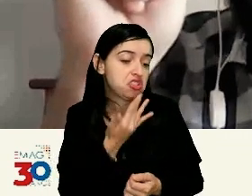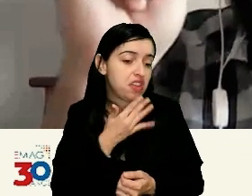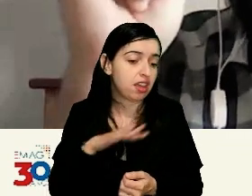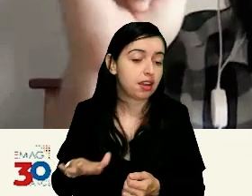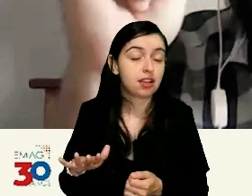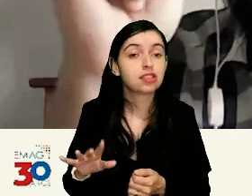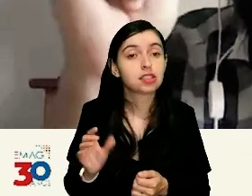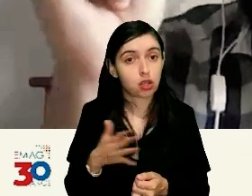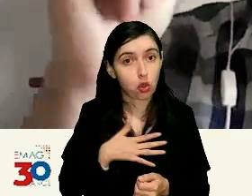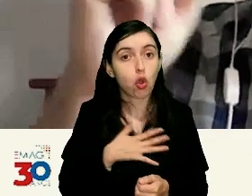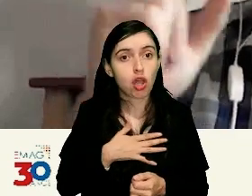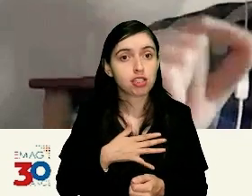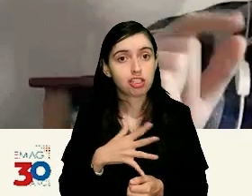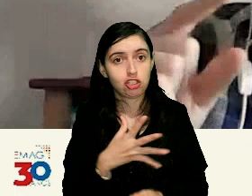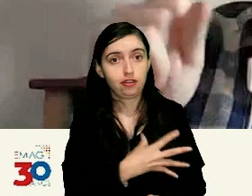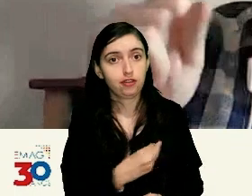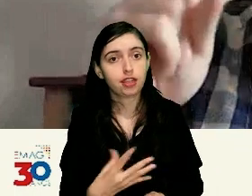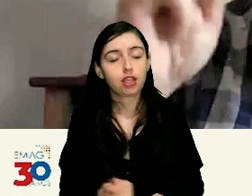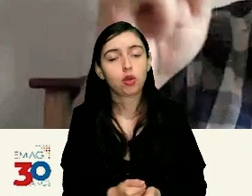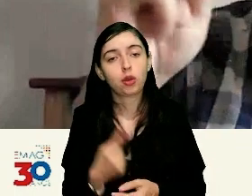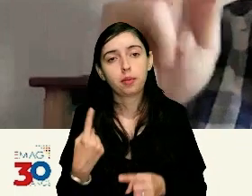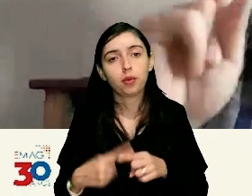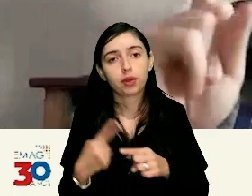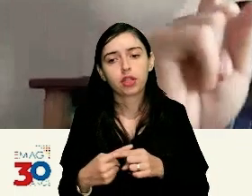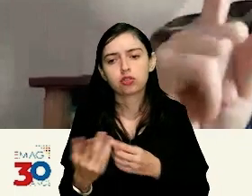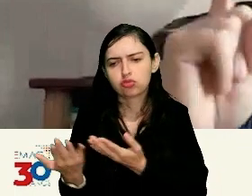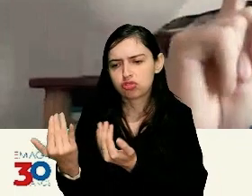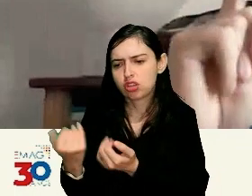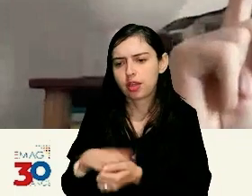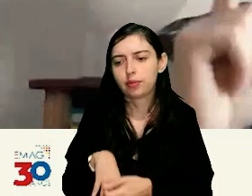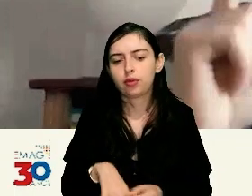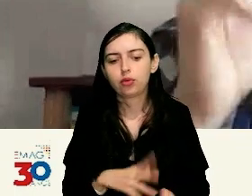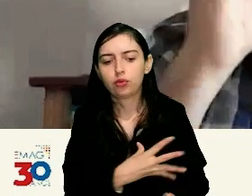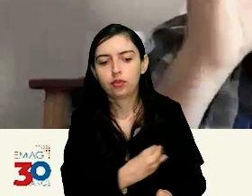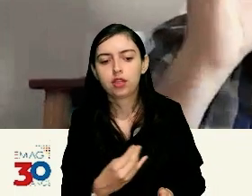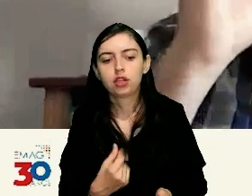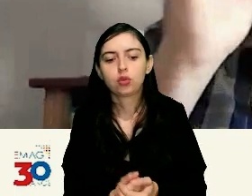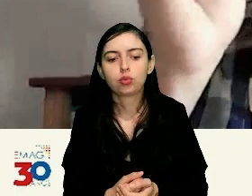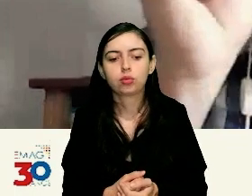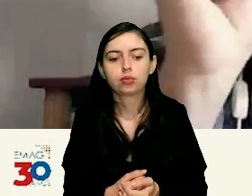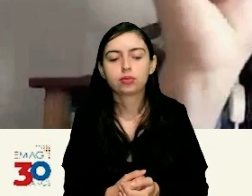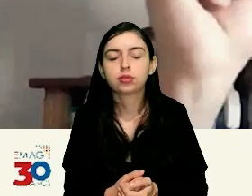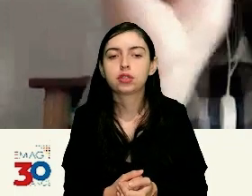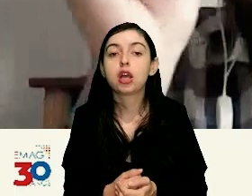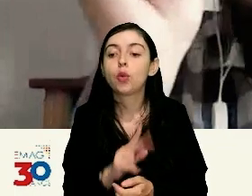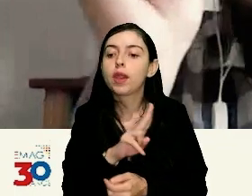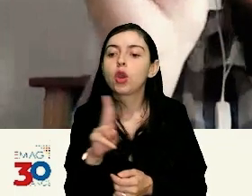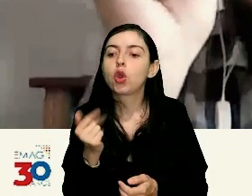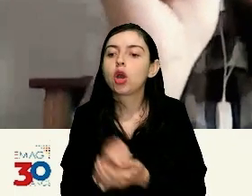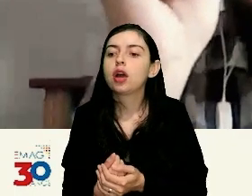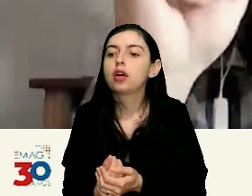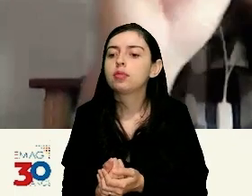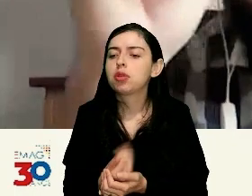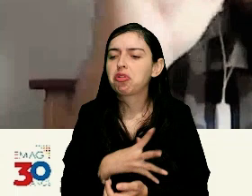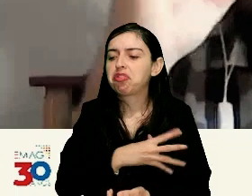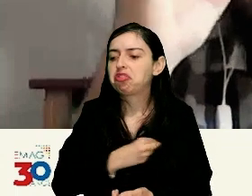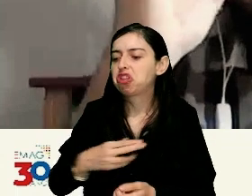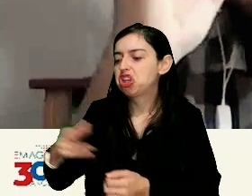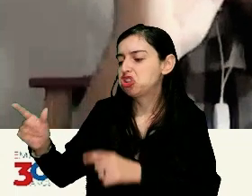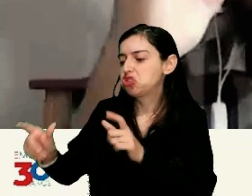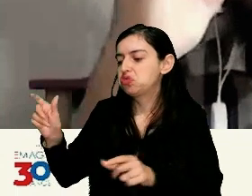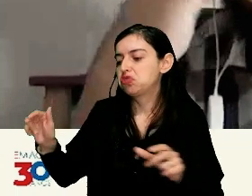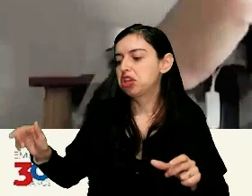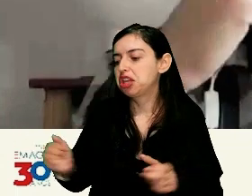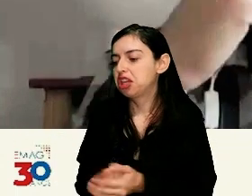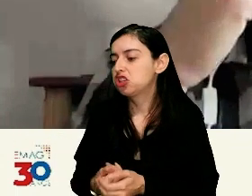fala. Porque a gente chama nossos filhos pelos nomes, mas os filhos dos outros a gente chama de criança, sabe assim? E eu adorei essa provocação desse psicanalista, eu